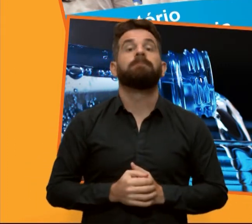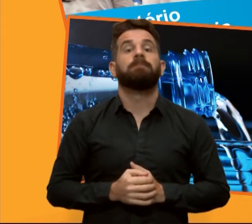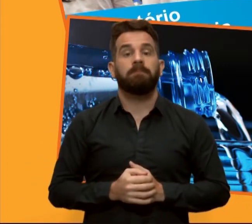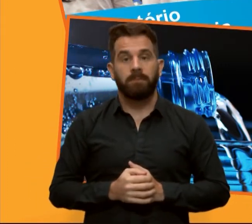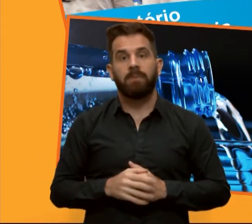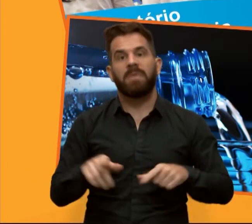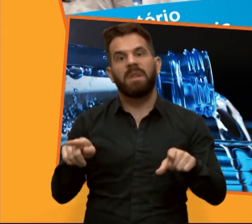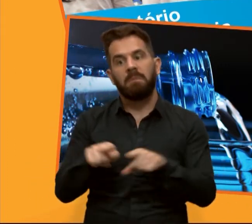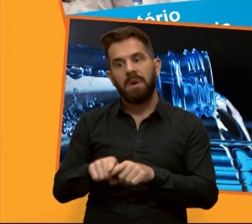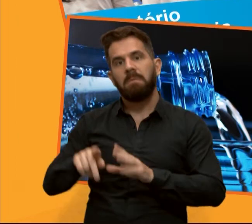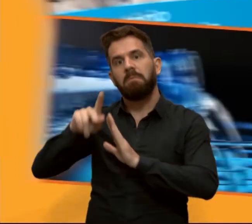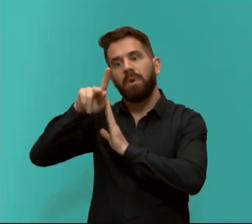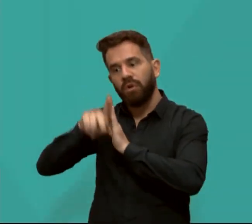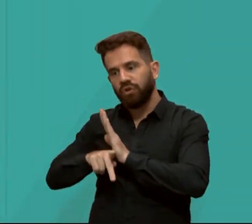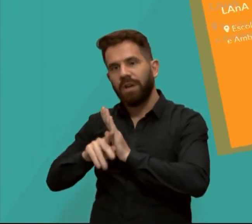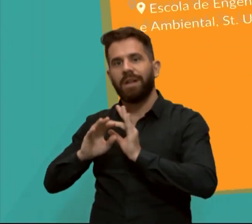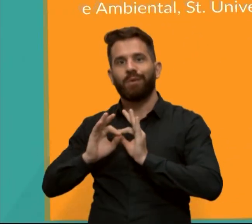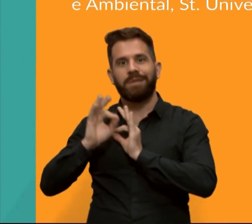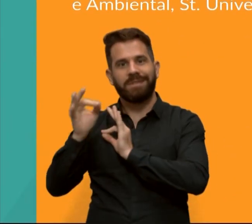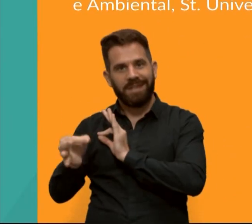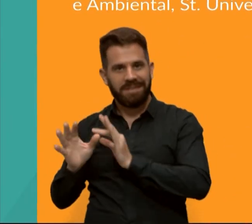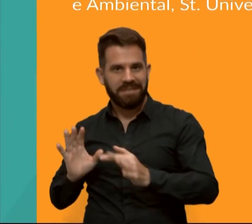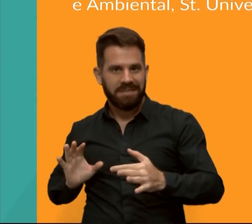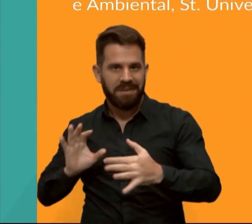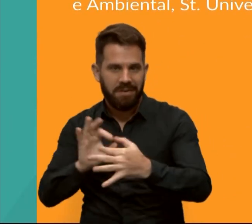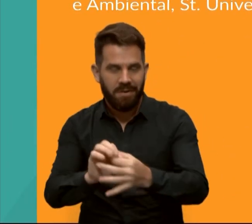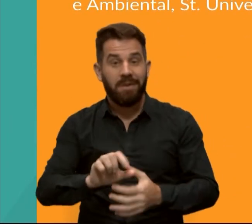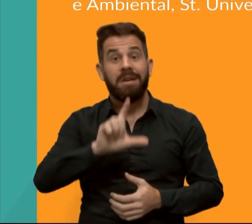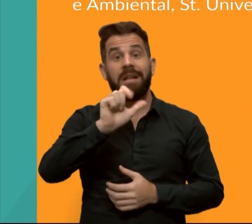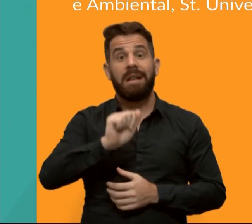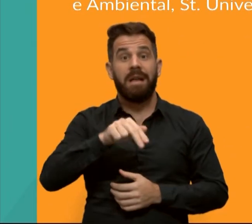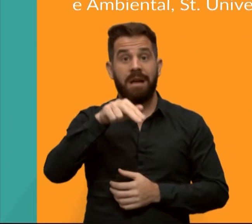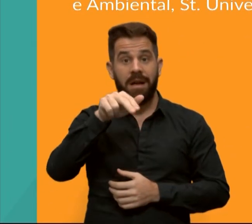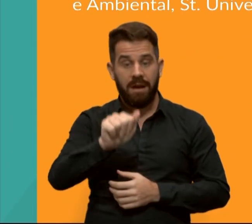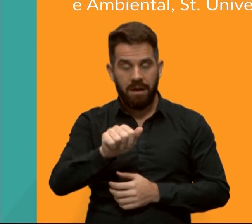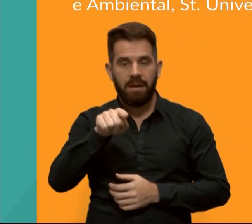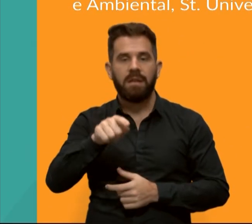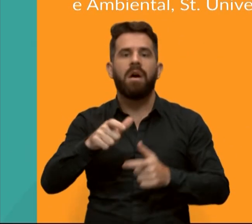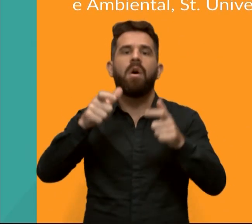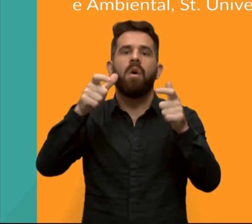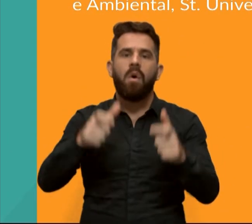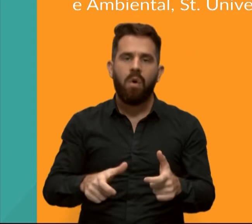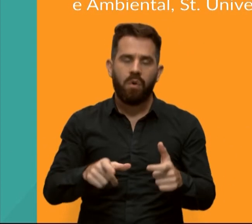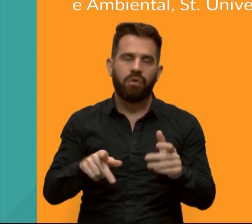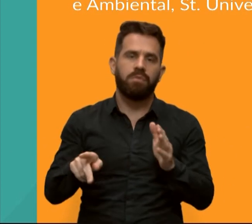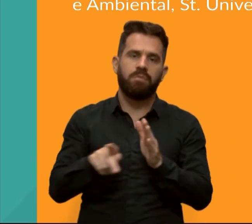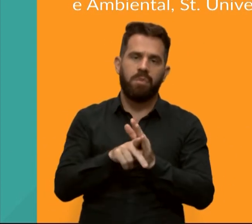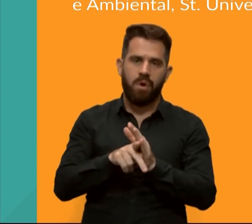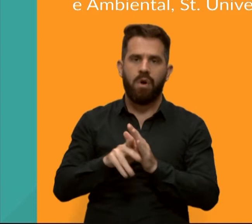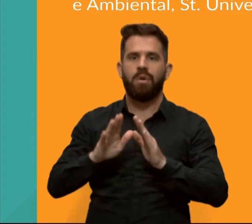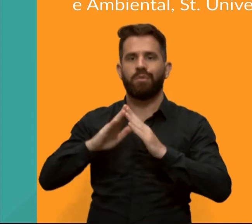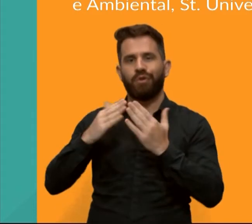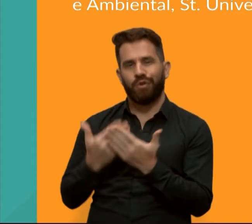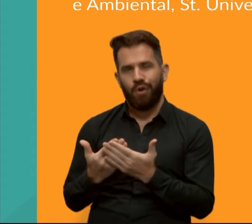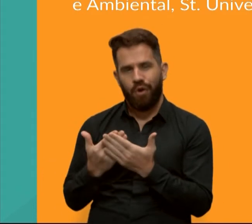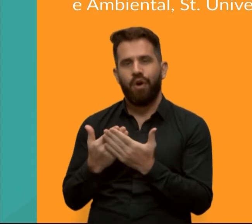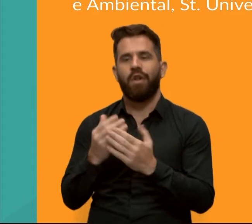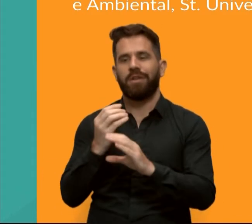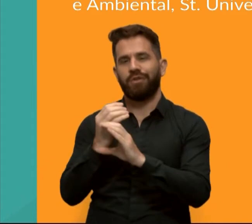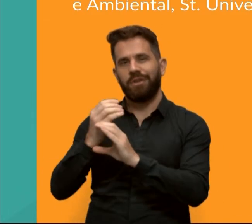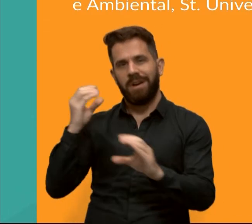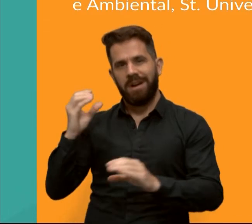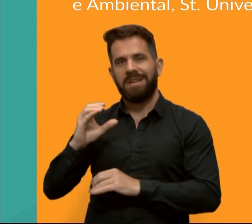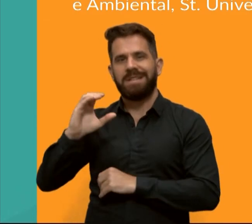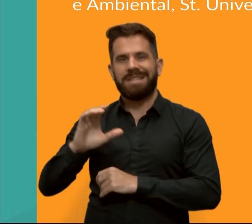de projetos de extensão. O LANA está localizado na Escola de Engenharia Civil e Ambiental